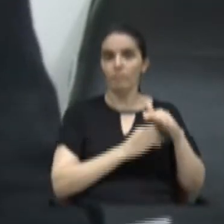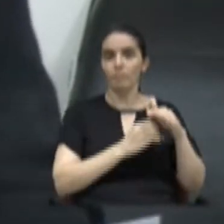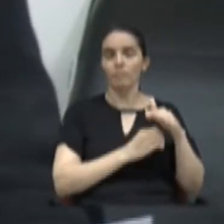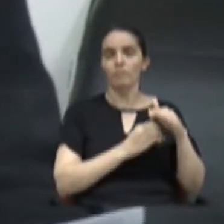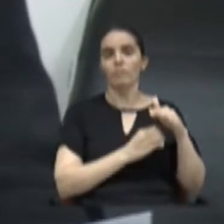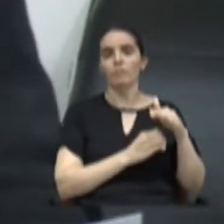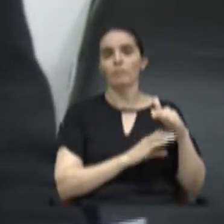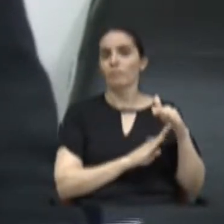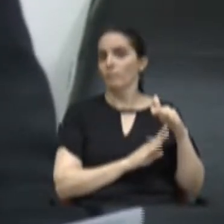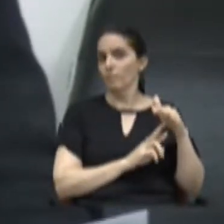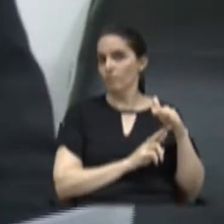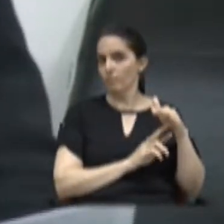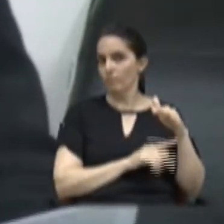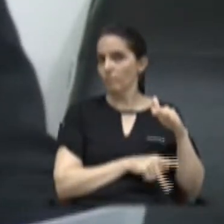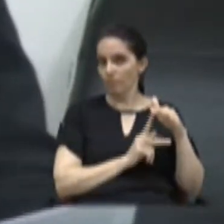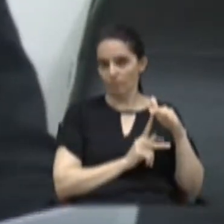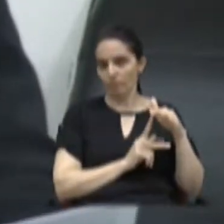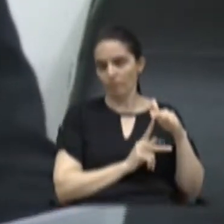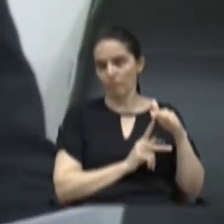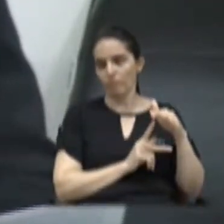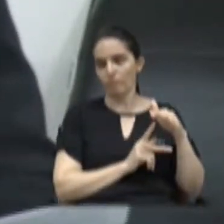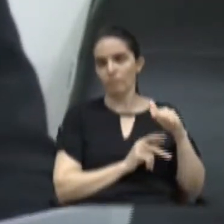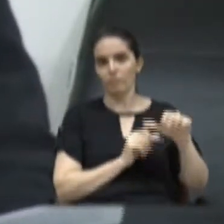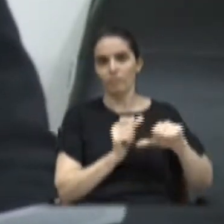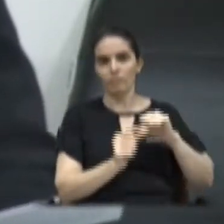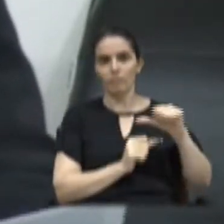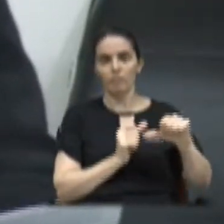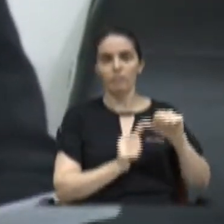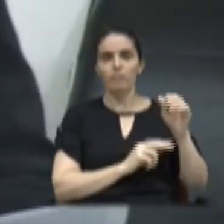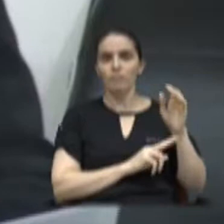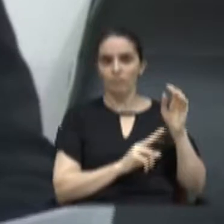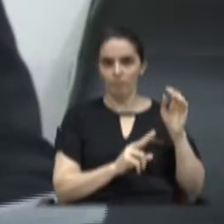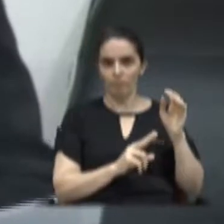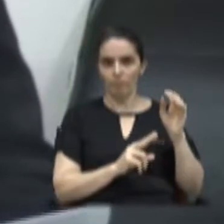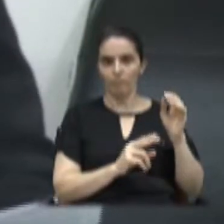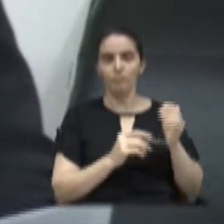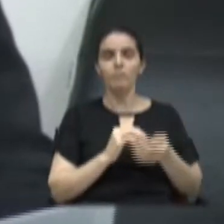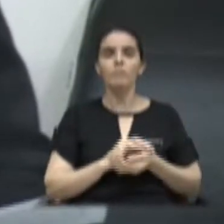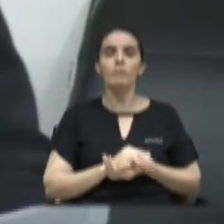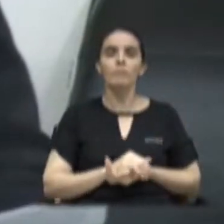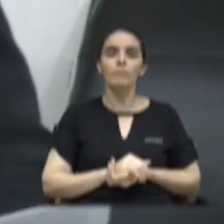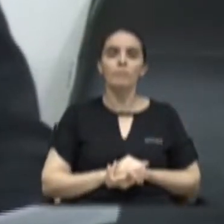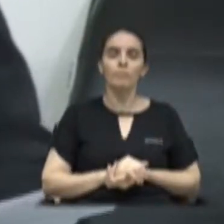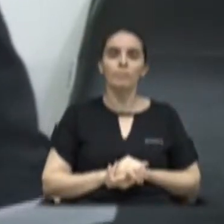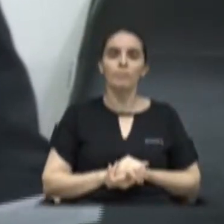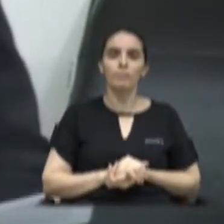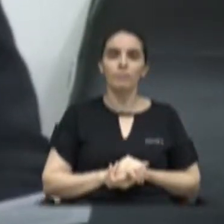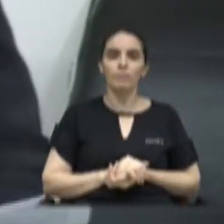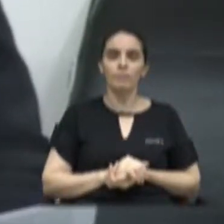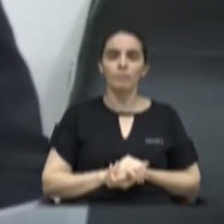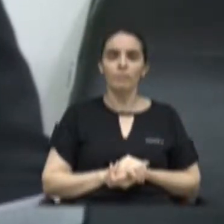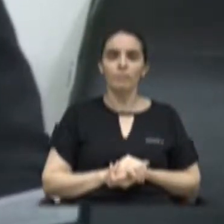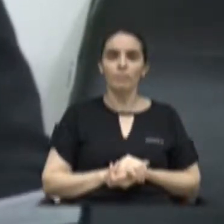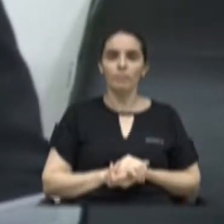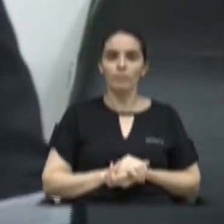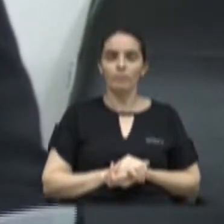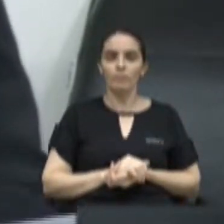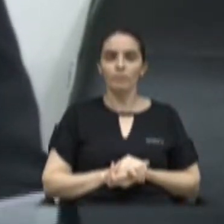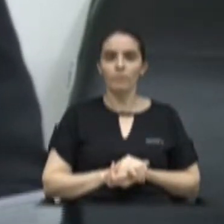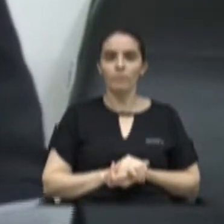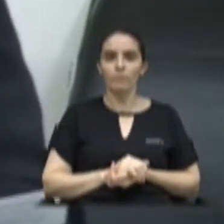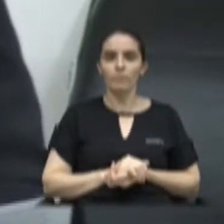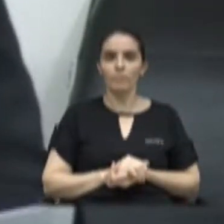Odebrecht ou BRK, porque aí mudou o CNPJ, né, e aí a BRK, agora o nome é BRK, né,